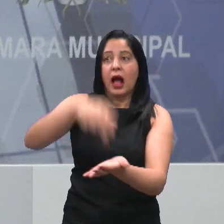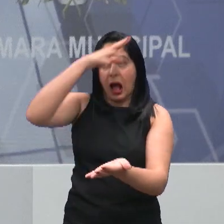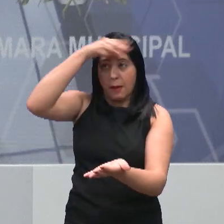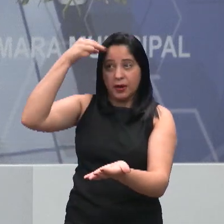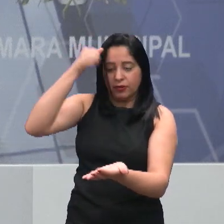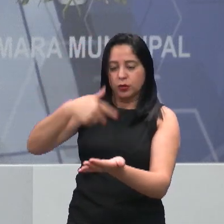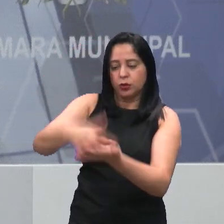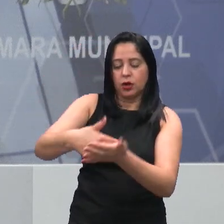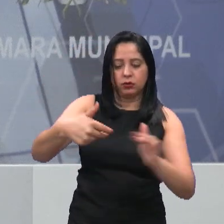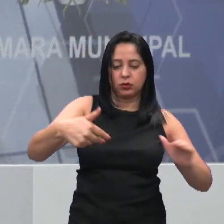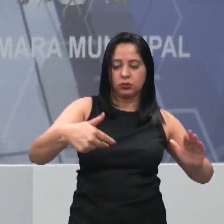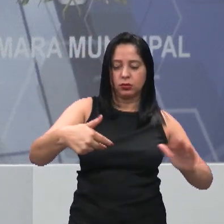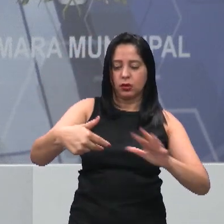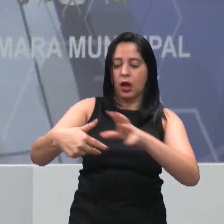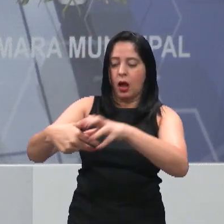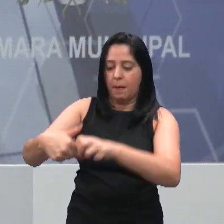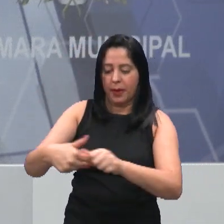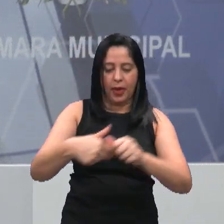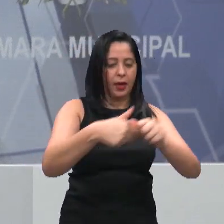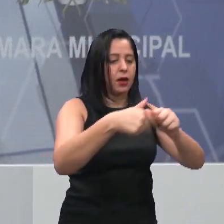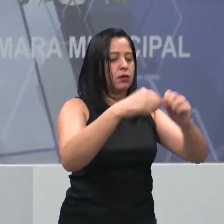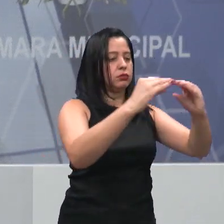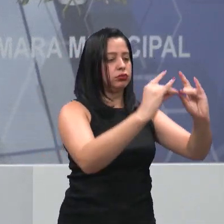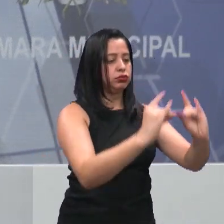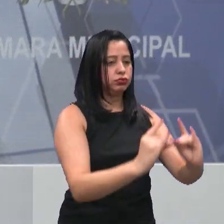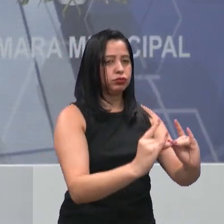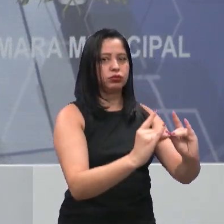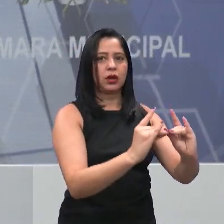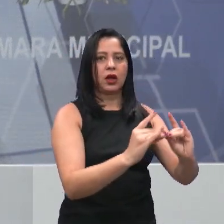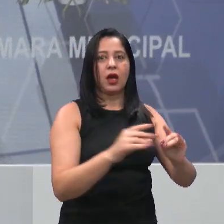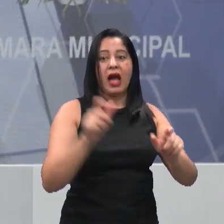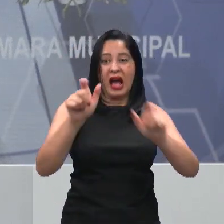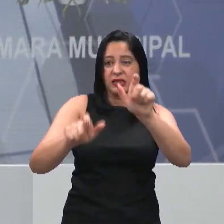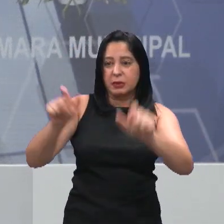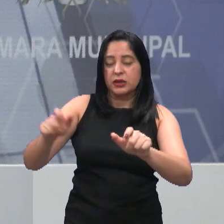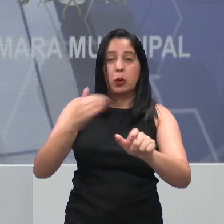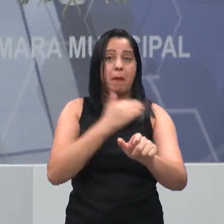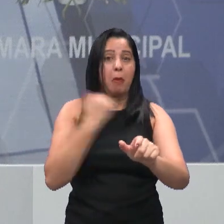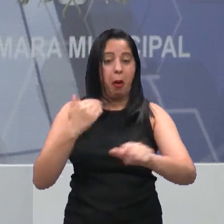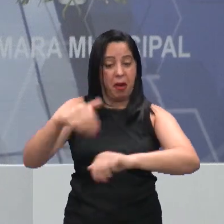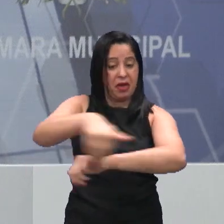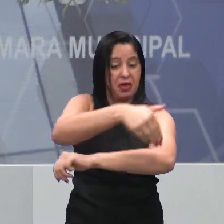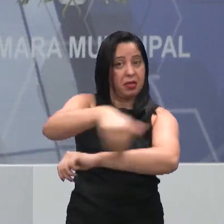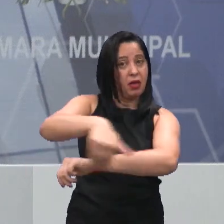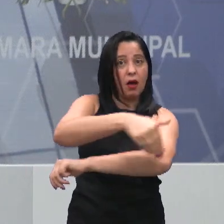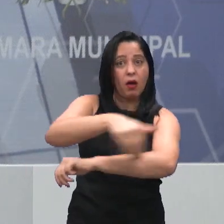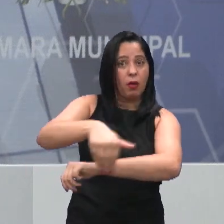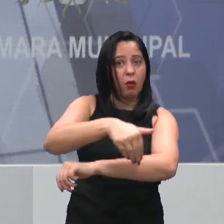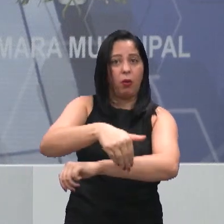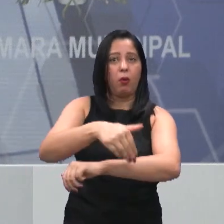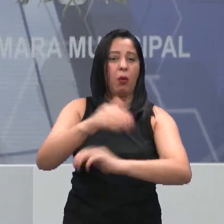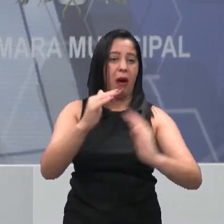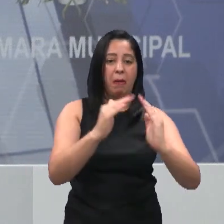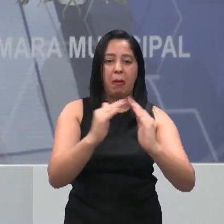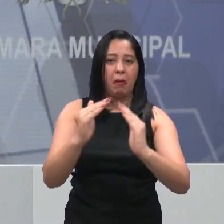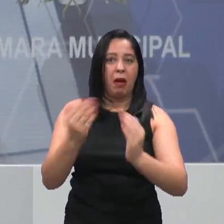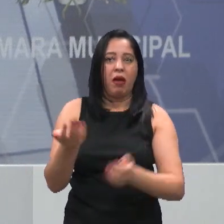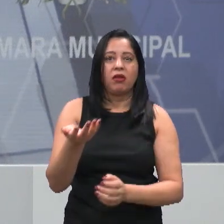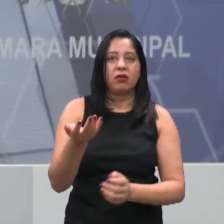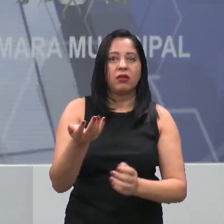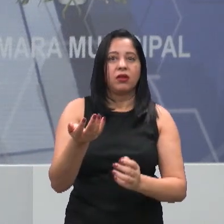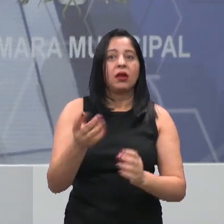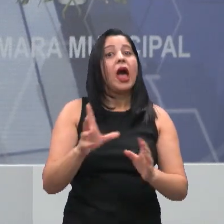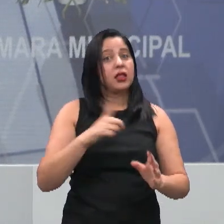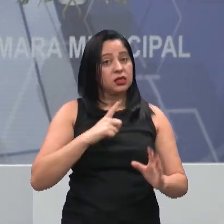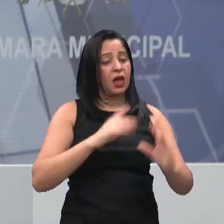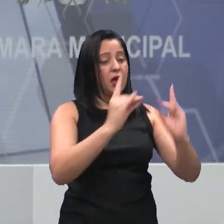sepultamento. Ninguém na nossa cidade que morre na rua de frio, um indigente ou um morador de rua, ele deixa de ser